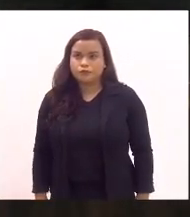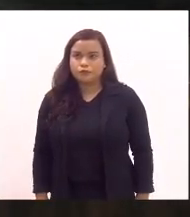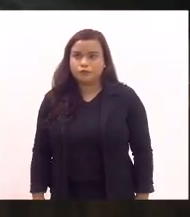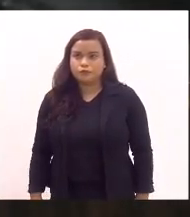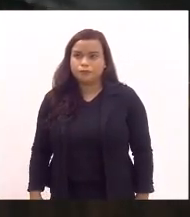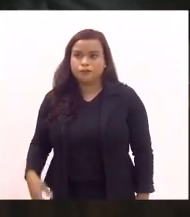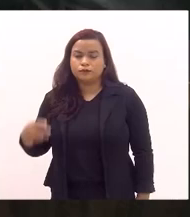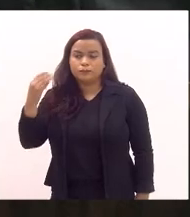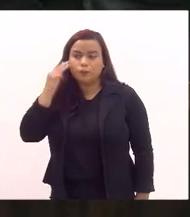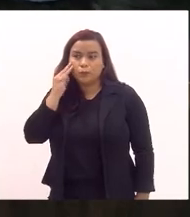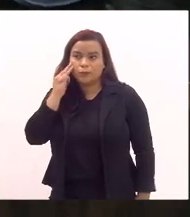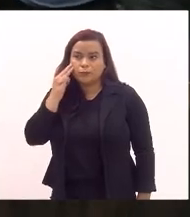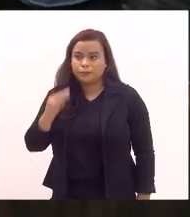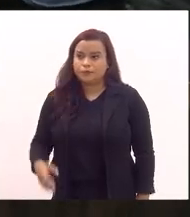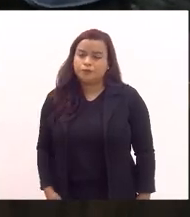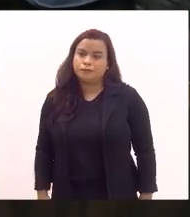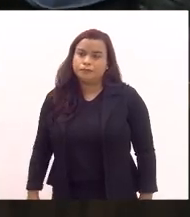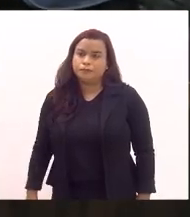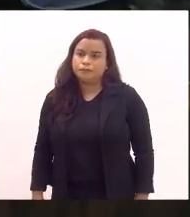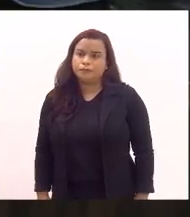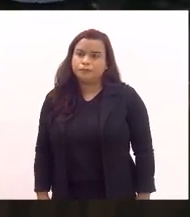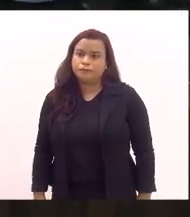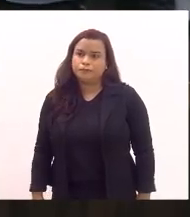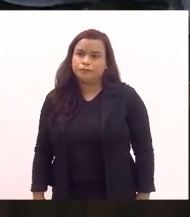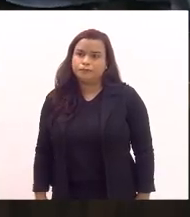o resultado da Mônica Francisco